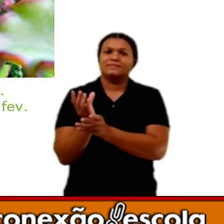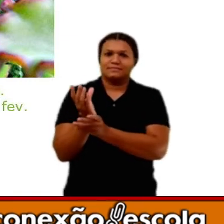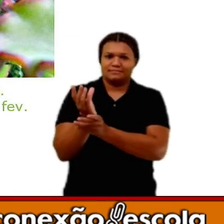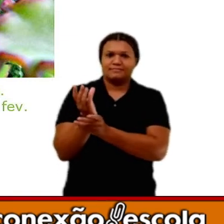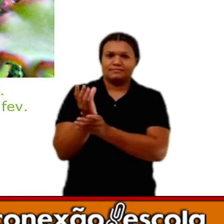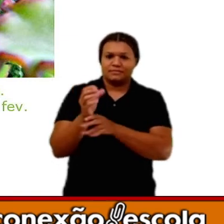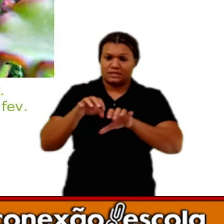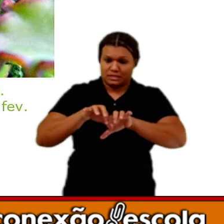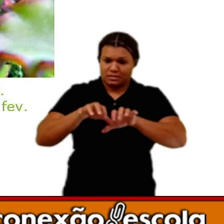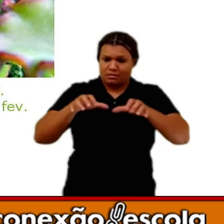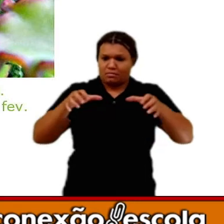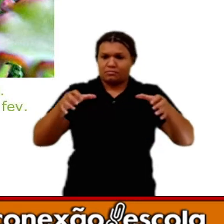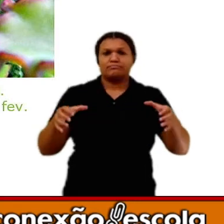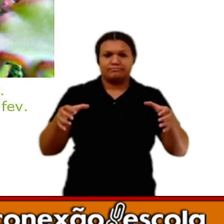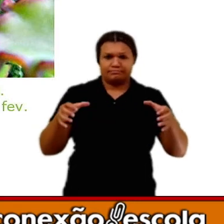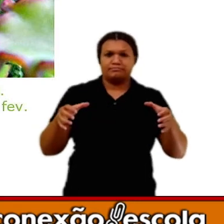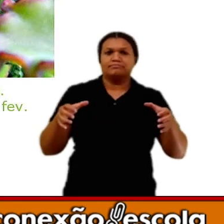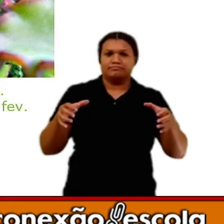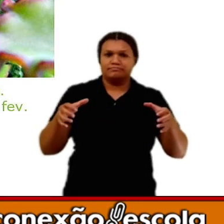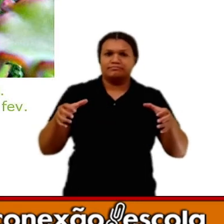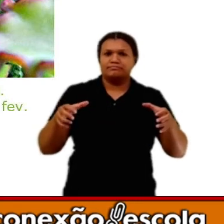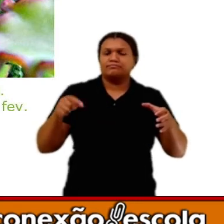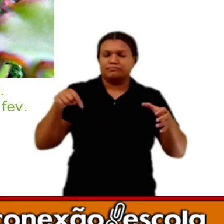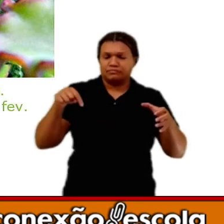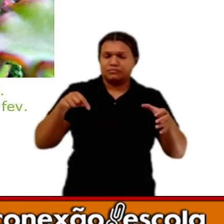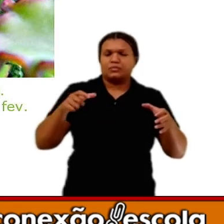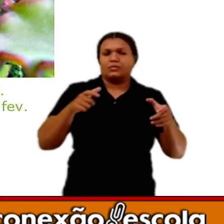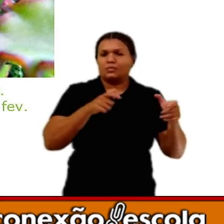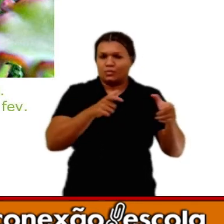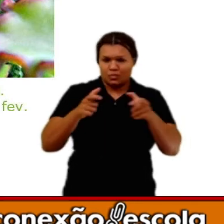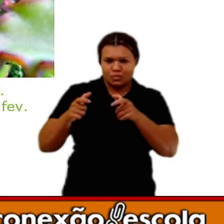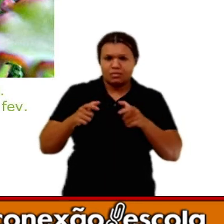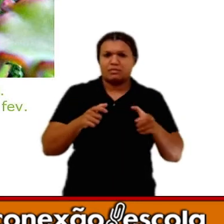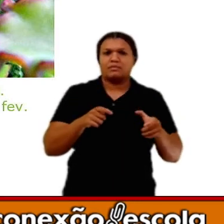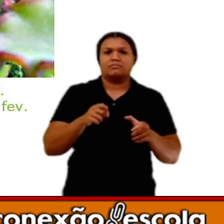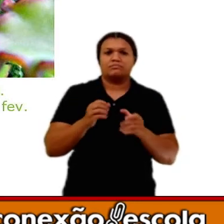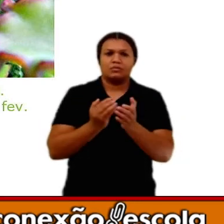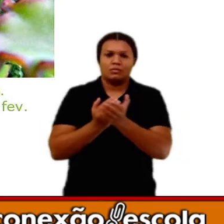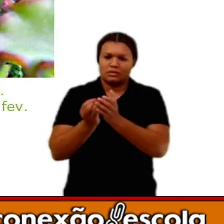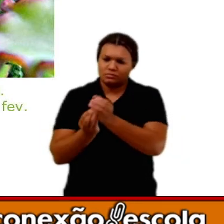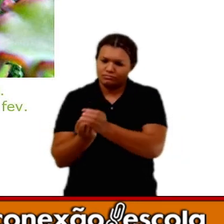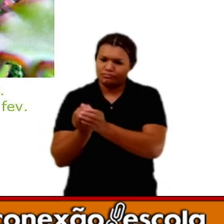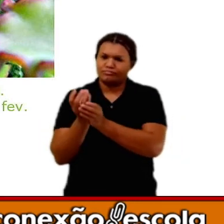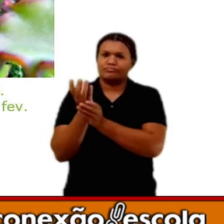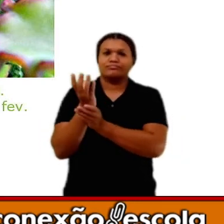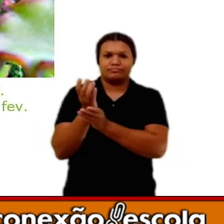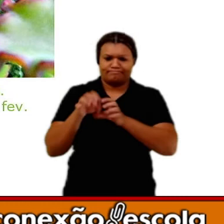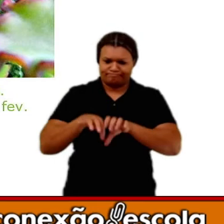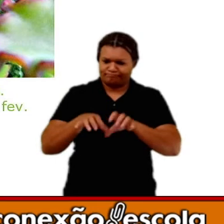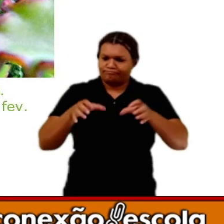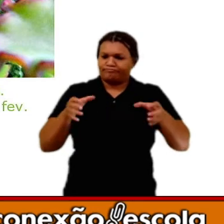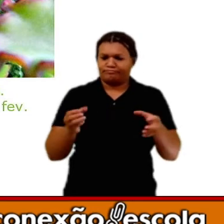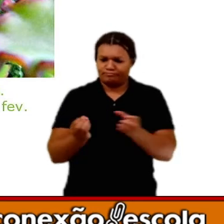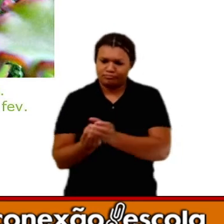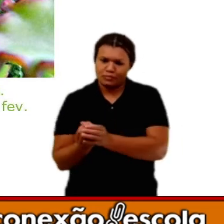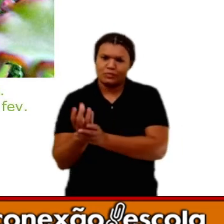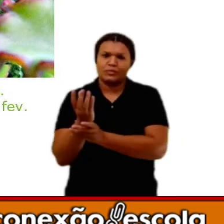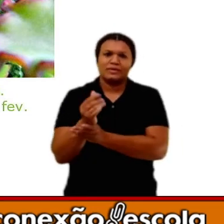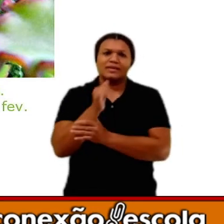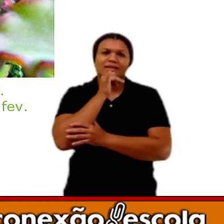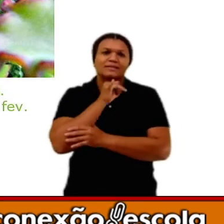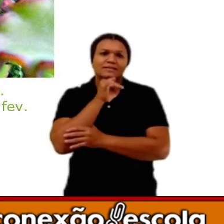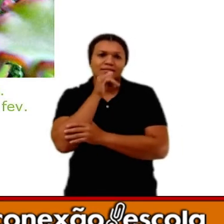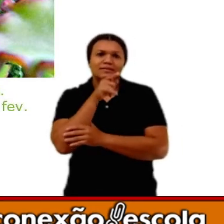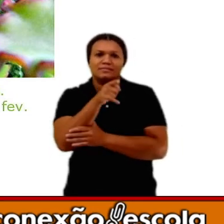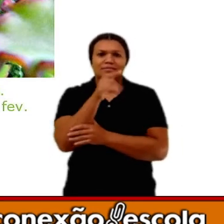se separa, se fragmenta ali do corpo daquele indivíduo, dando origem a outro. Então, nós temos como exemplo essa